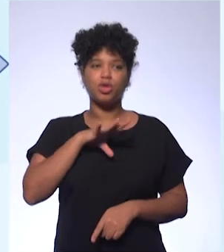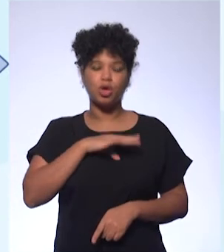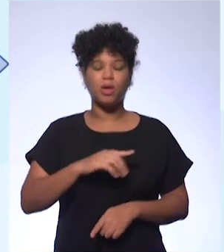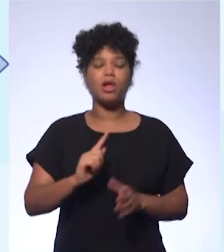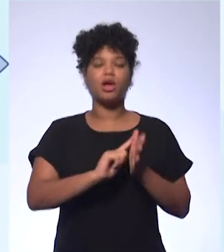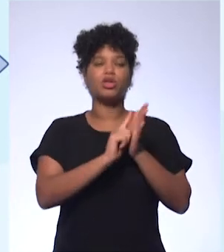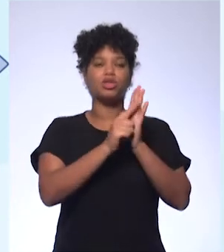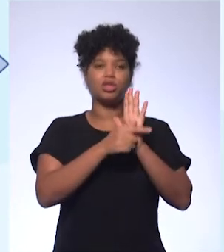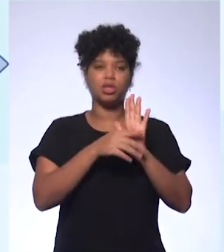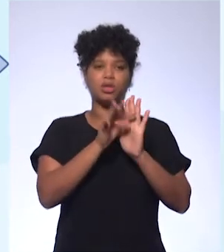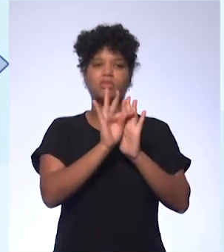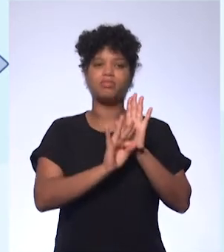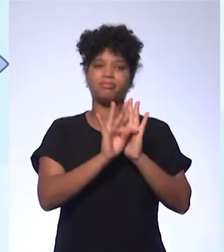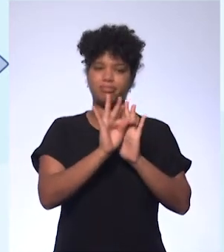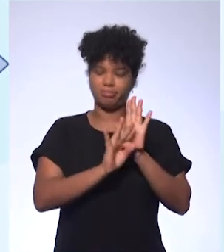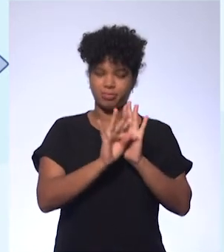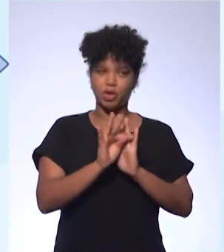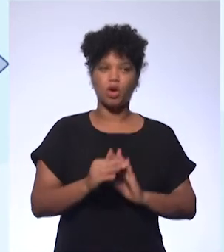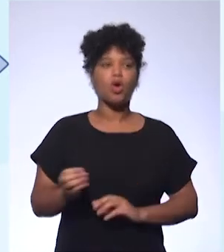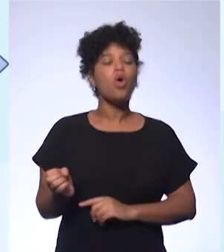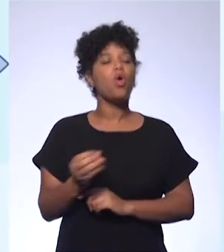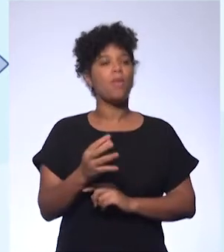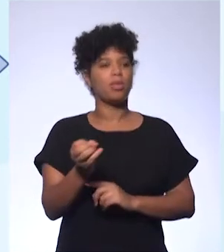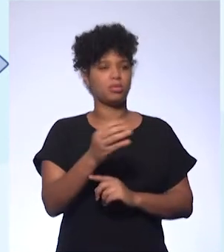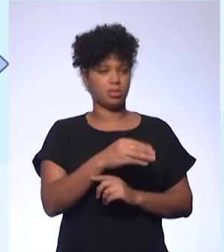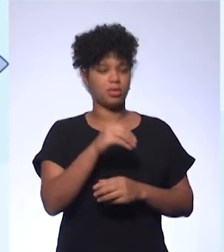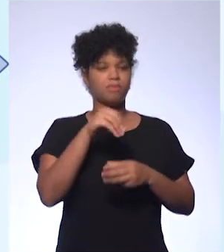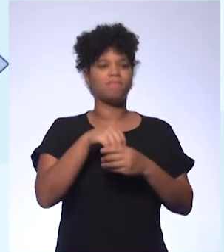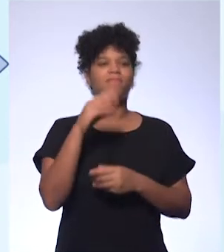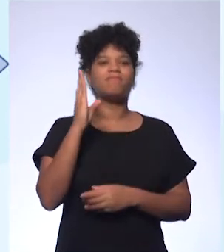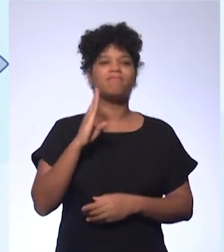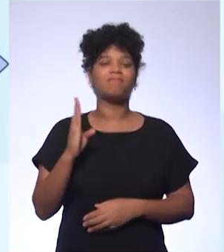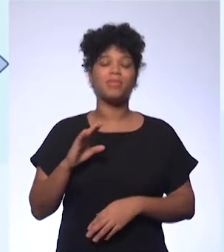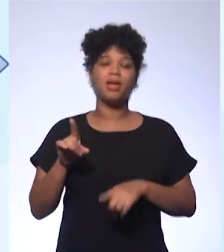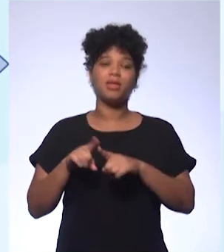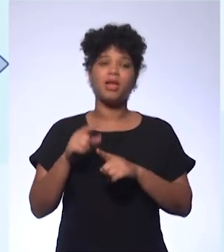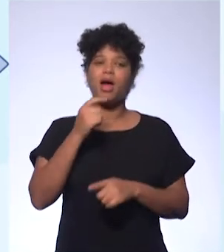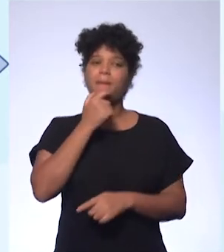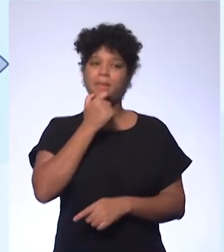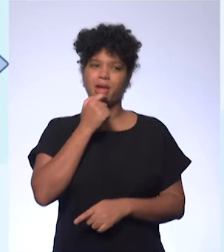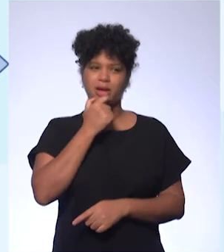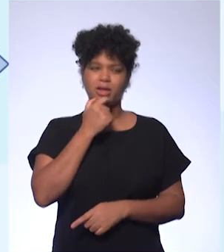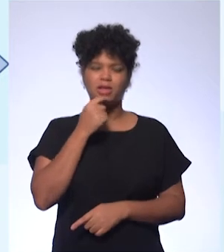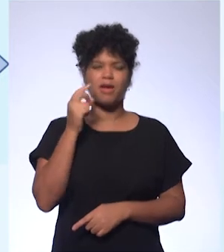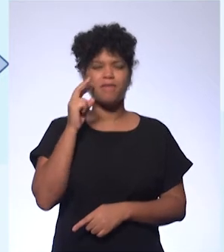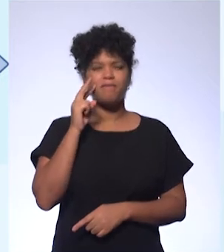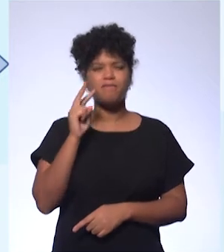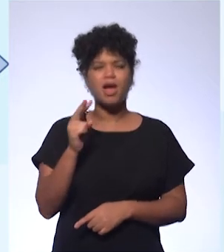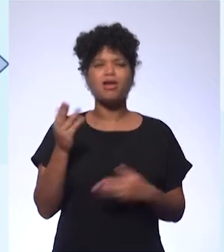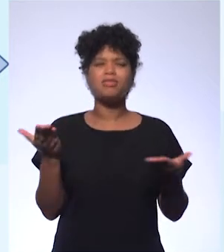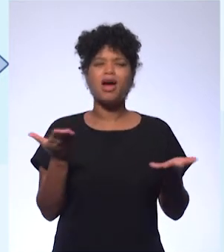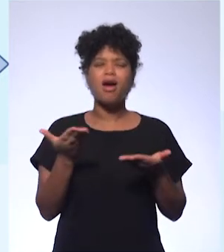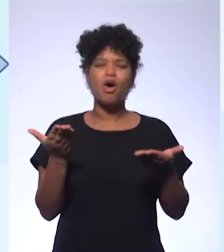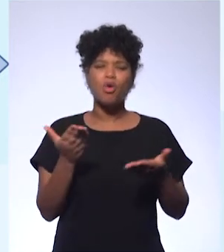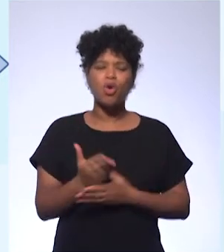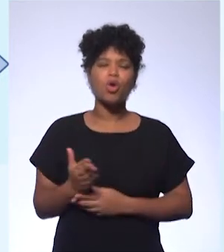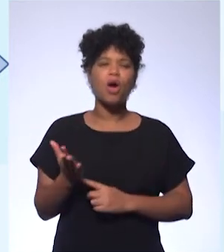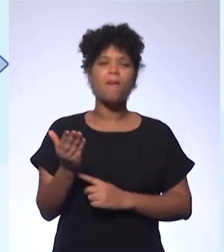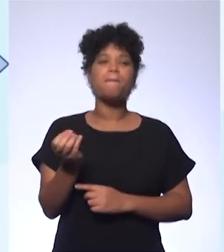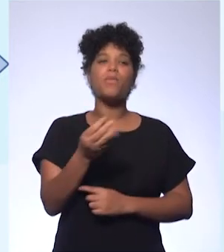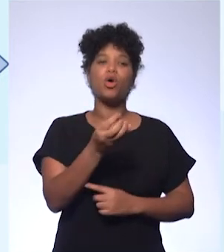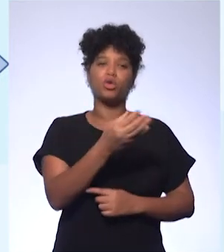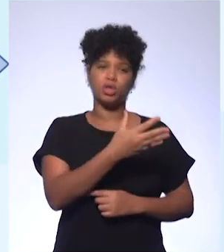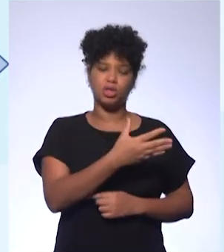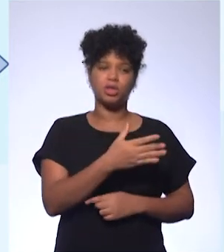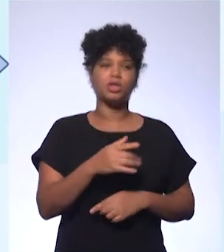o modernismo na literatura brasileira. E, na parte de língua inglesa, English Modernism, ou modernismo inglês, por meio da